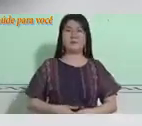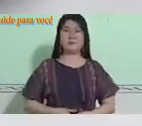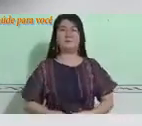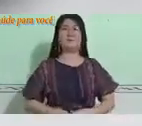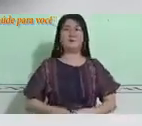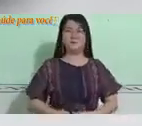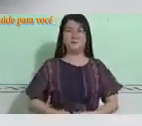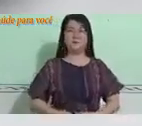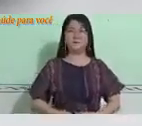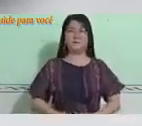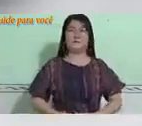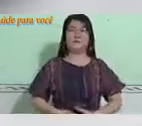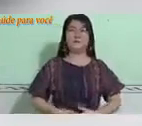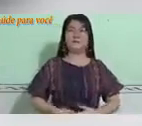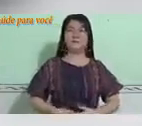necessidade.